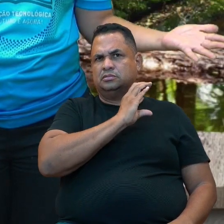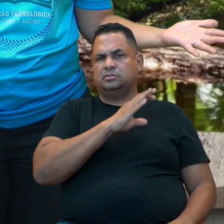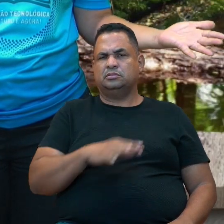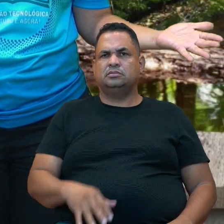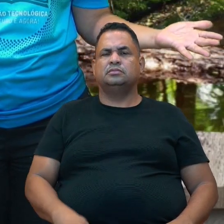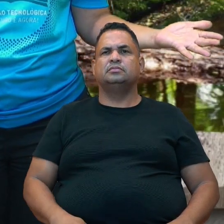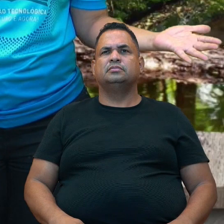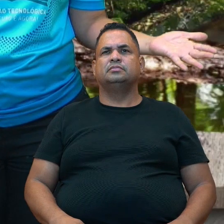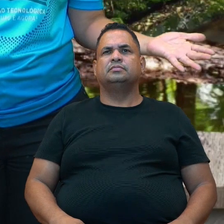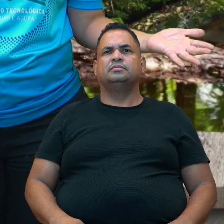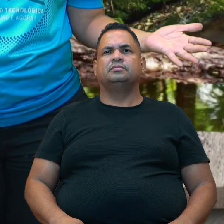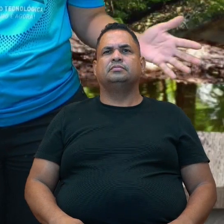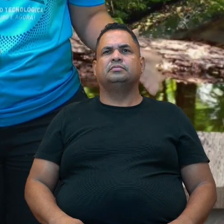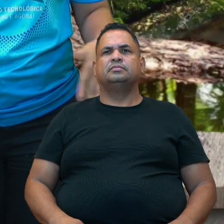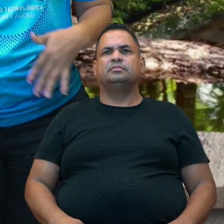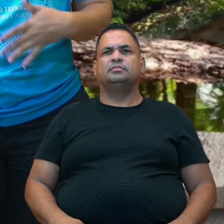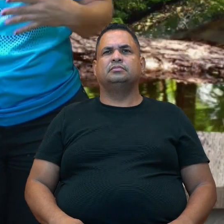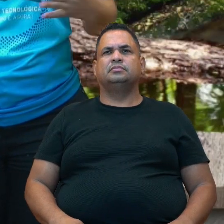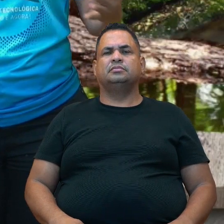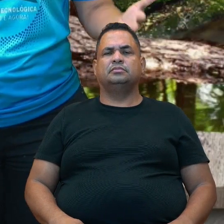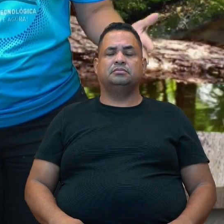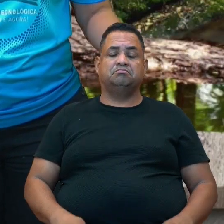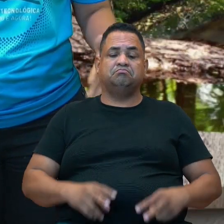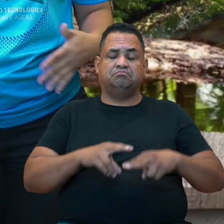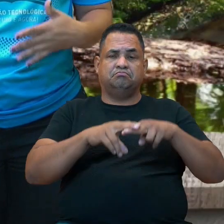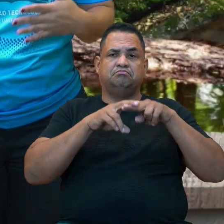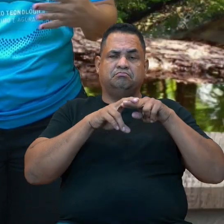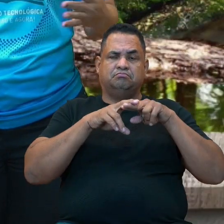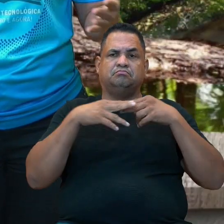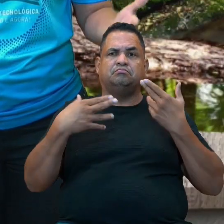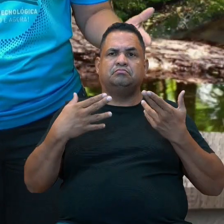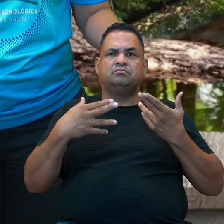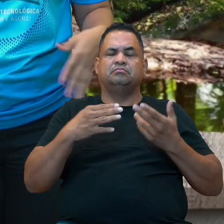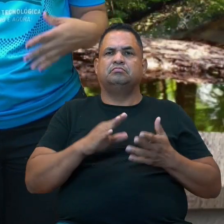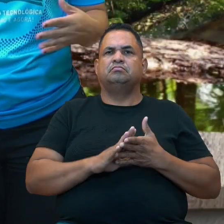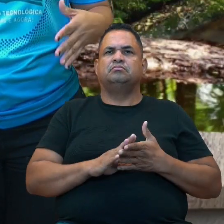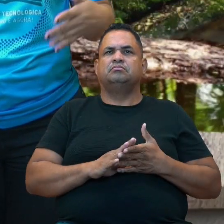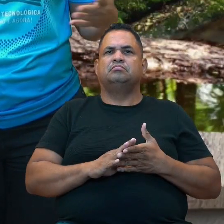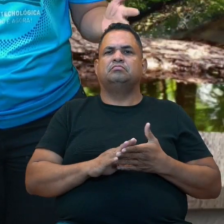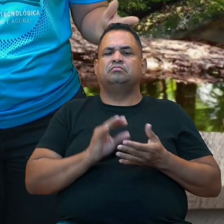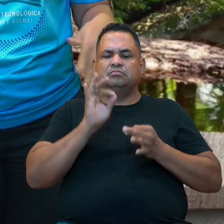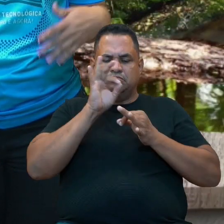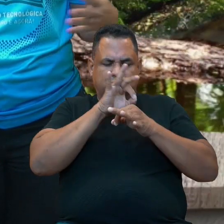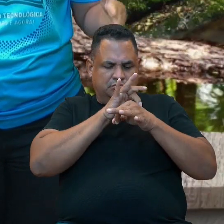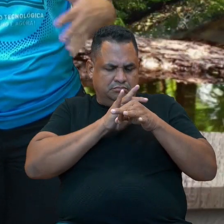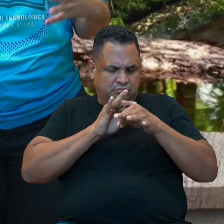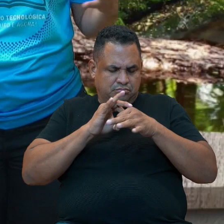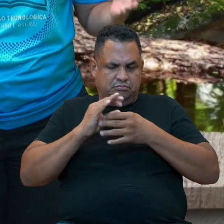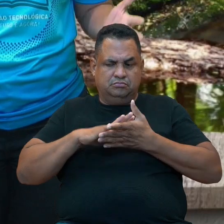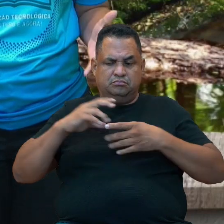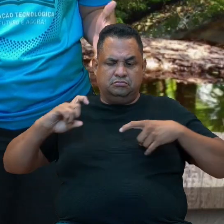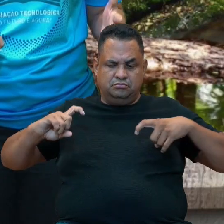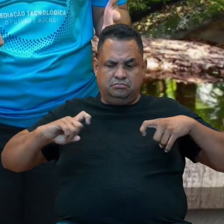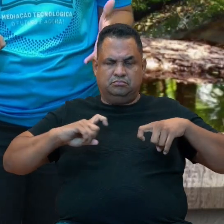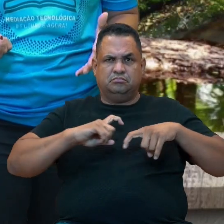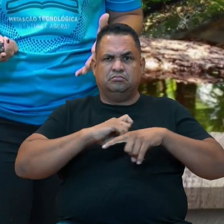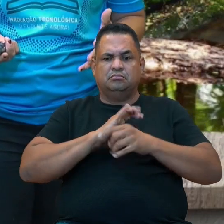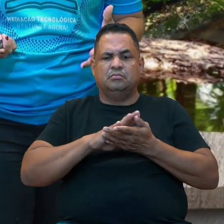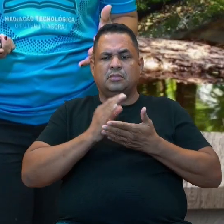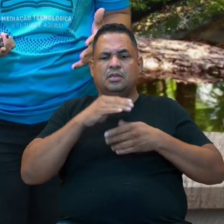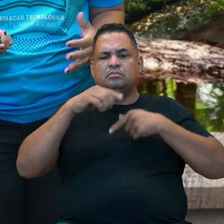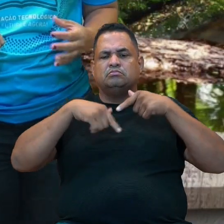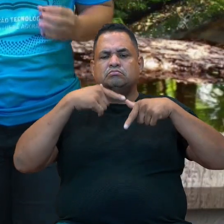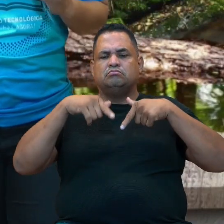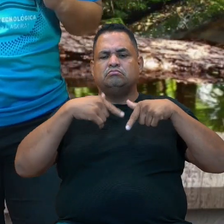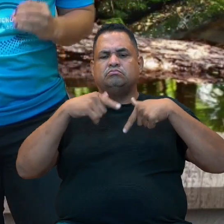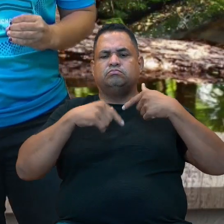acelerada, tá? Por isso, né, que esses micro-organismos, as bactérias se reproduzem, se alastram rapidamente no nosso